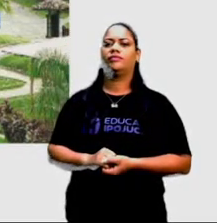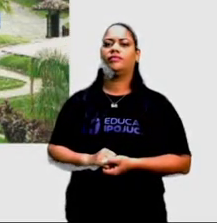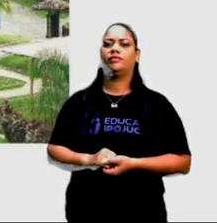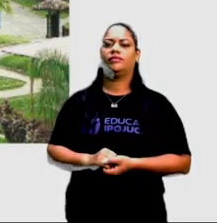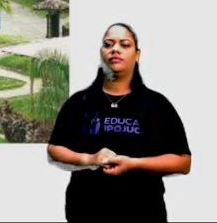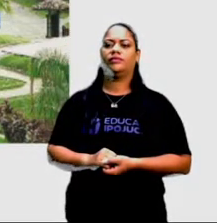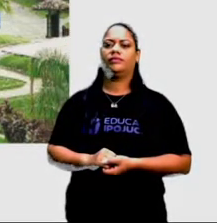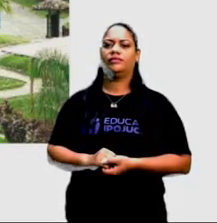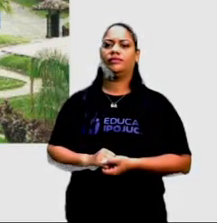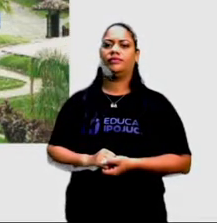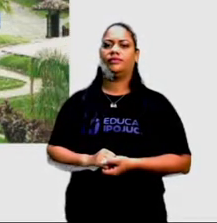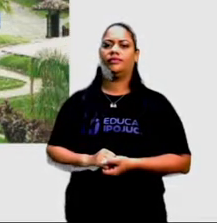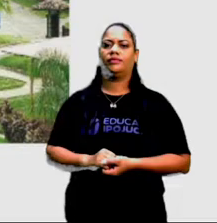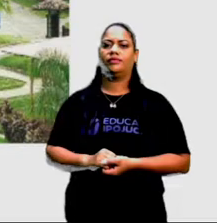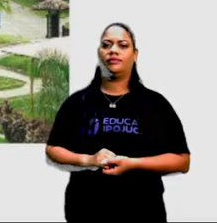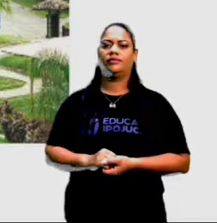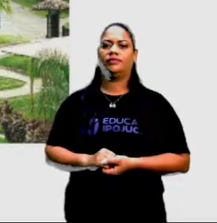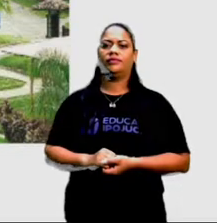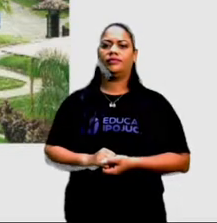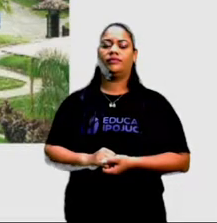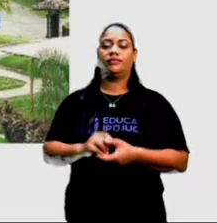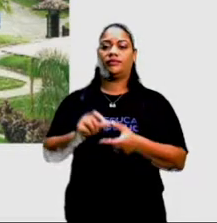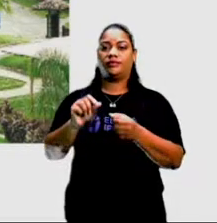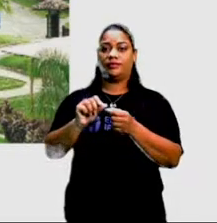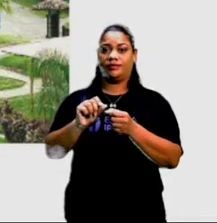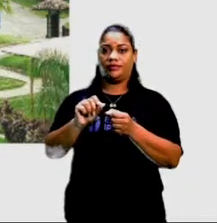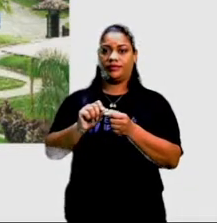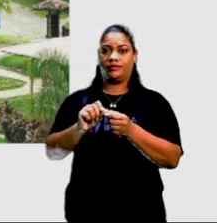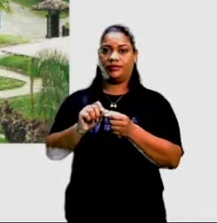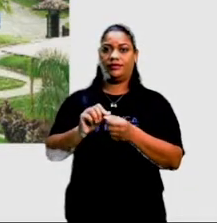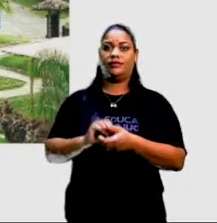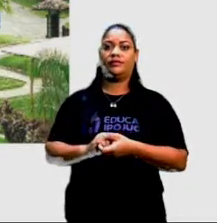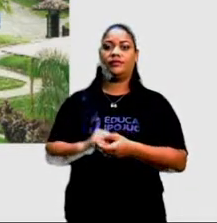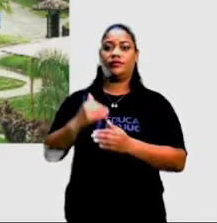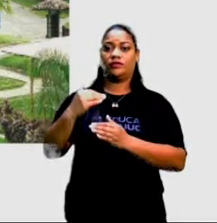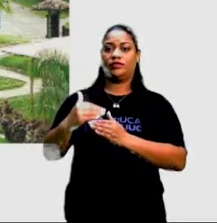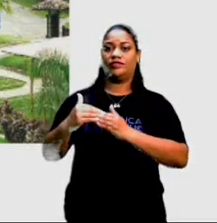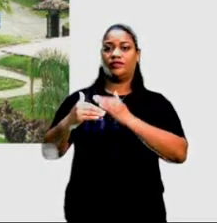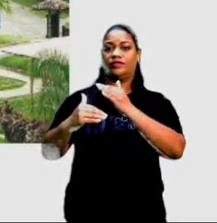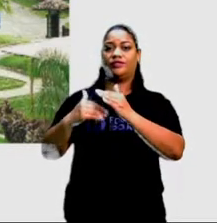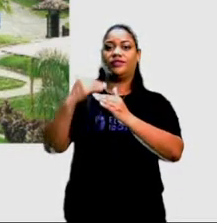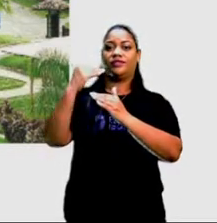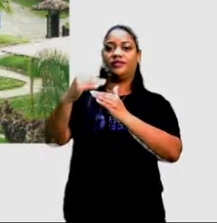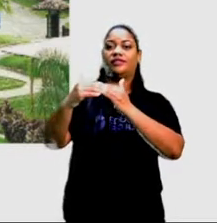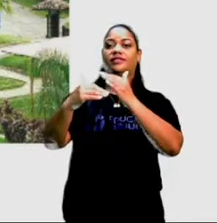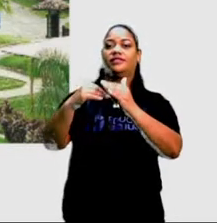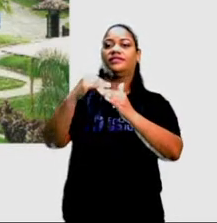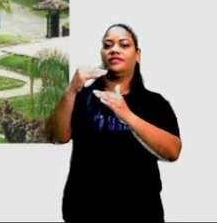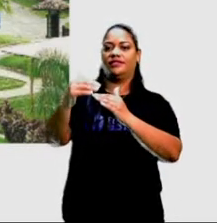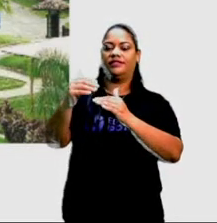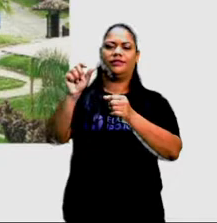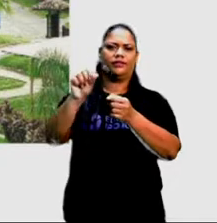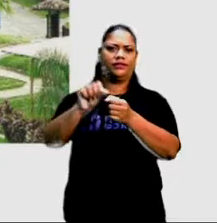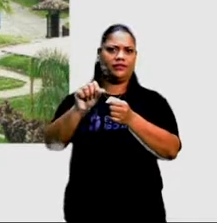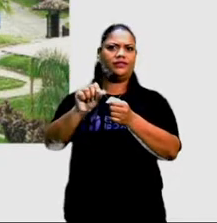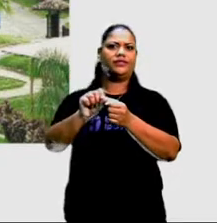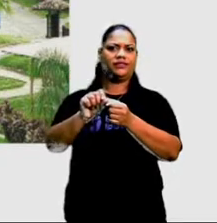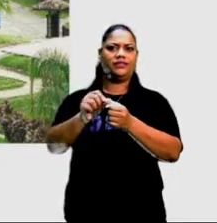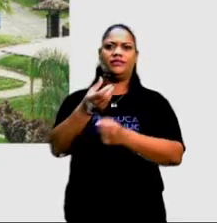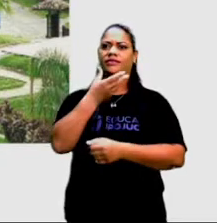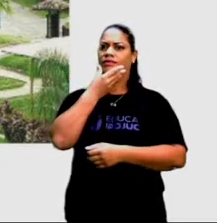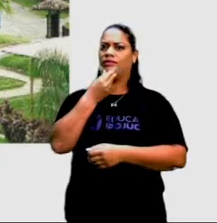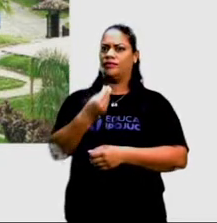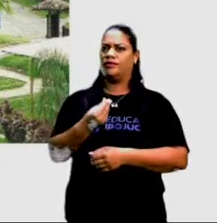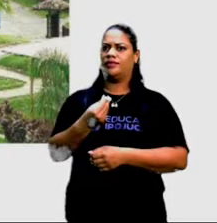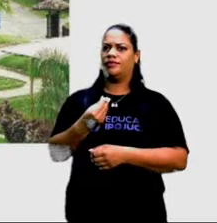ó. Ela é formada por construções que foi produzida pela ação